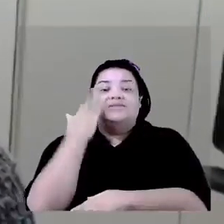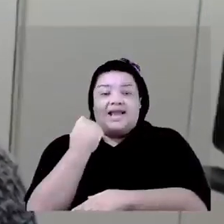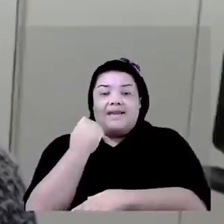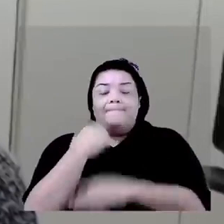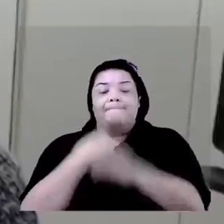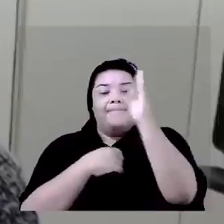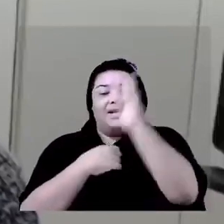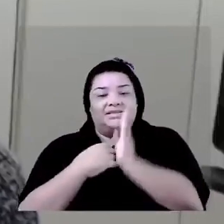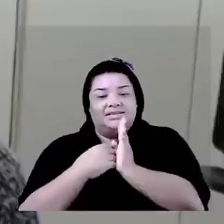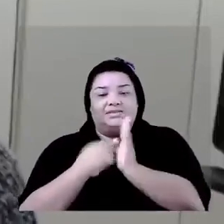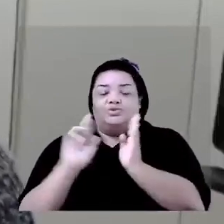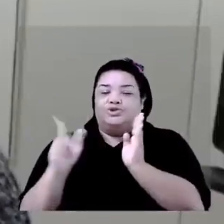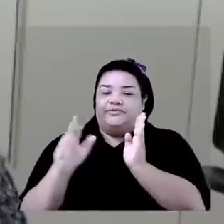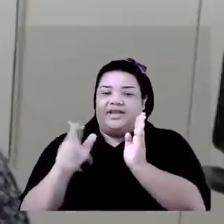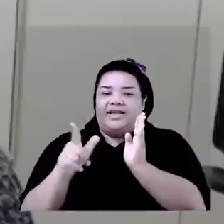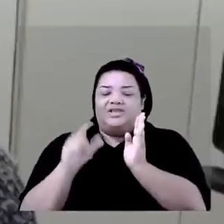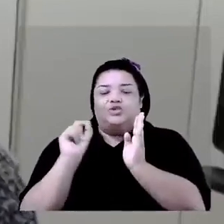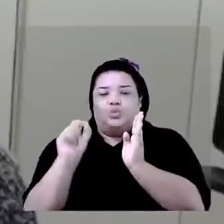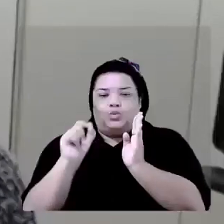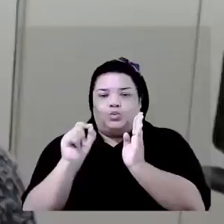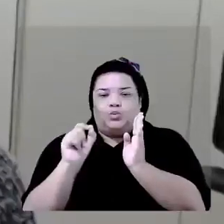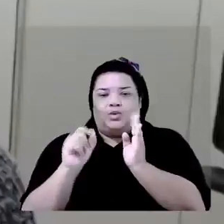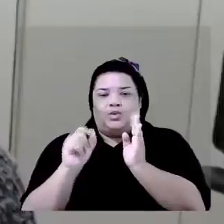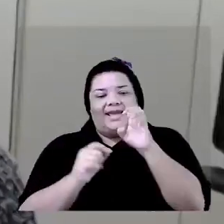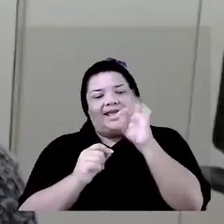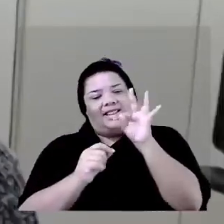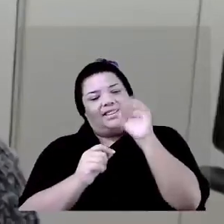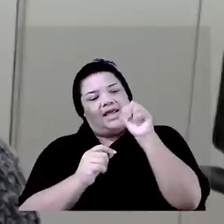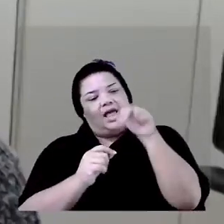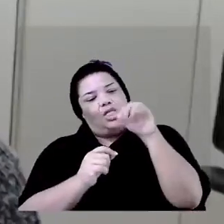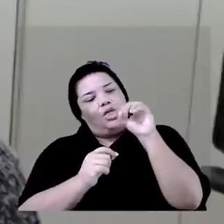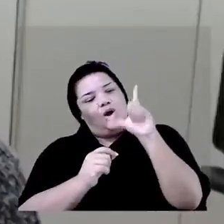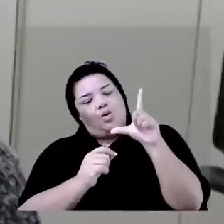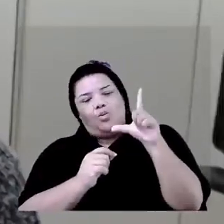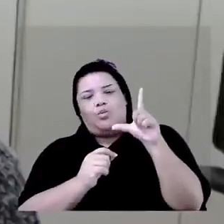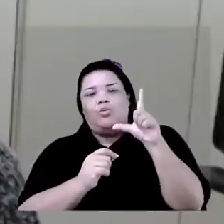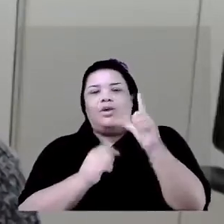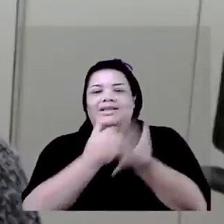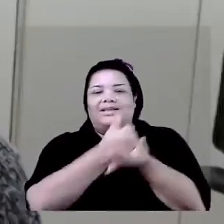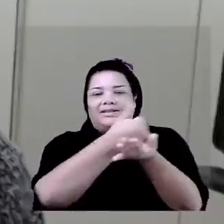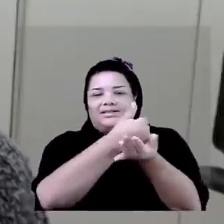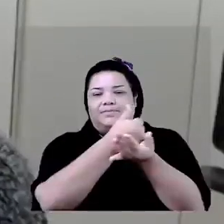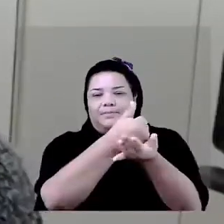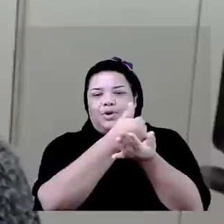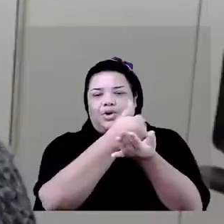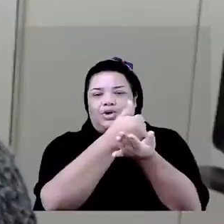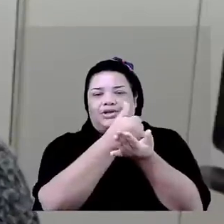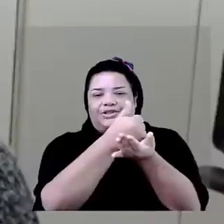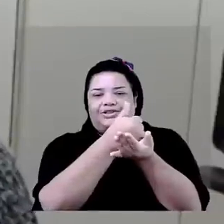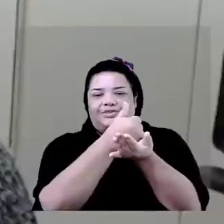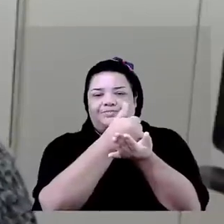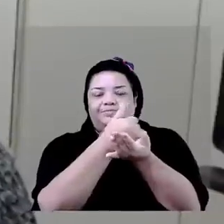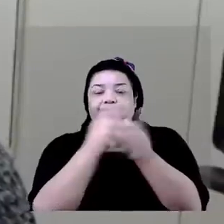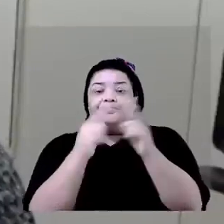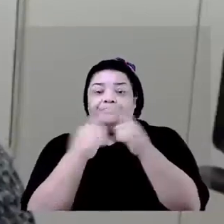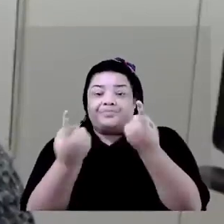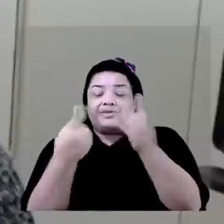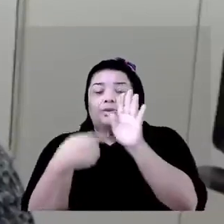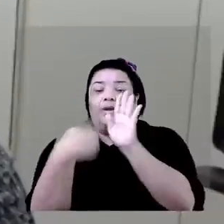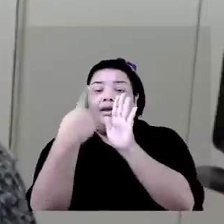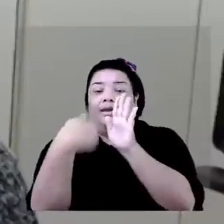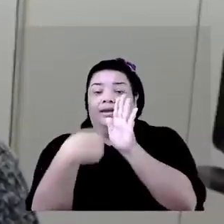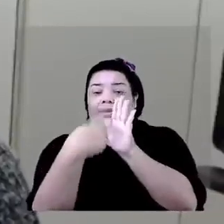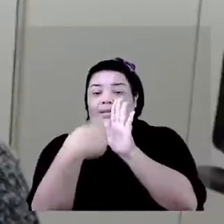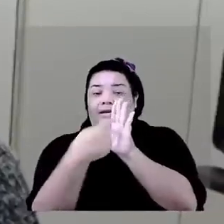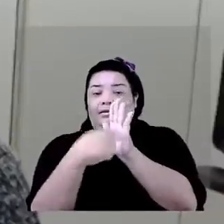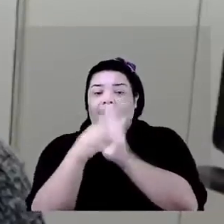têm, que é a questão do etanol, se a gente pensa nessa questão do transporte. Então, aquele infográfico, né, que a